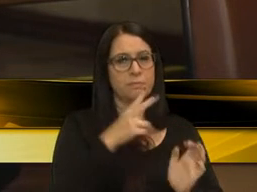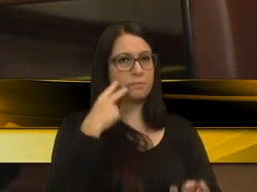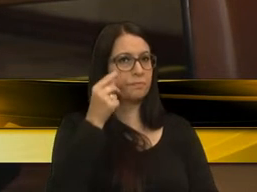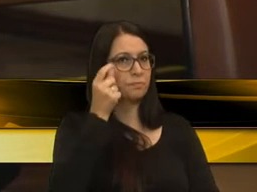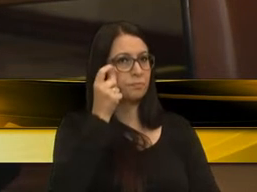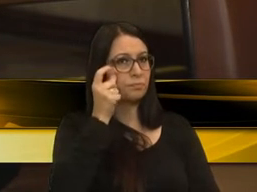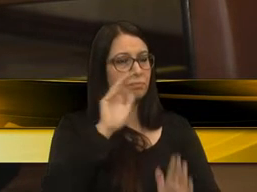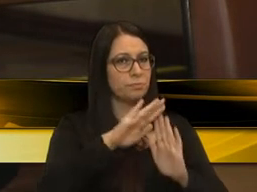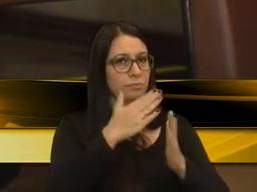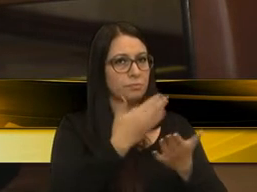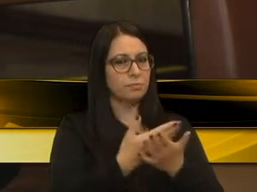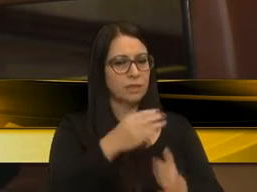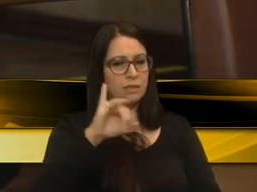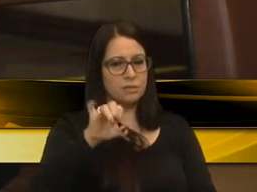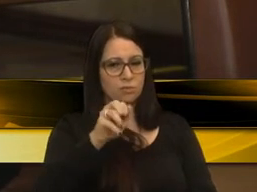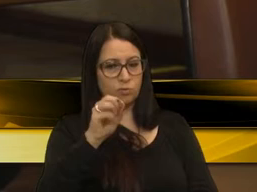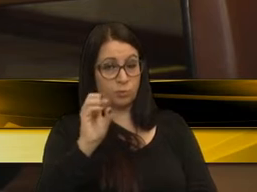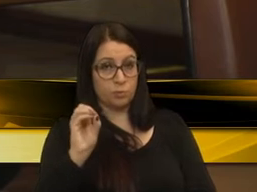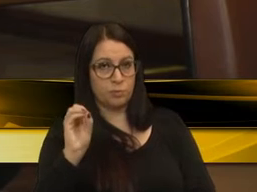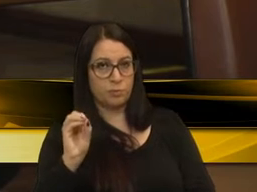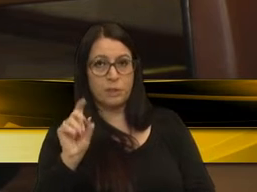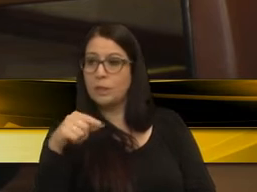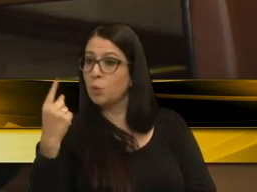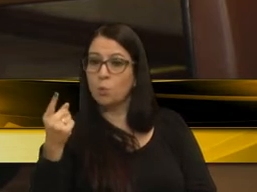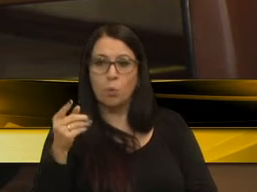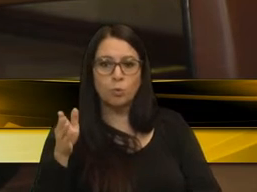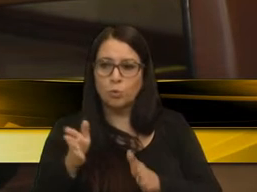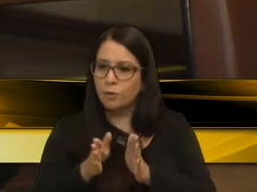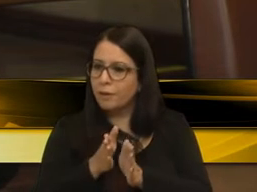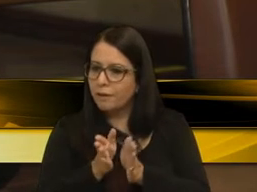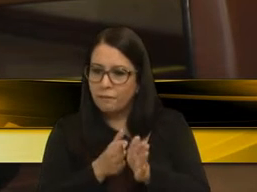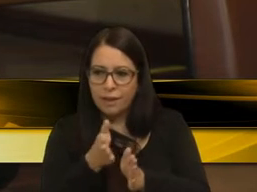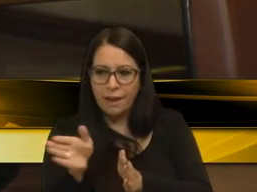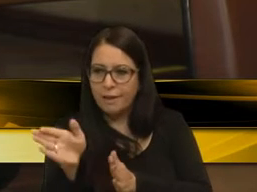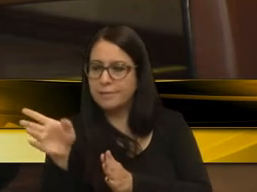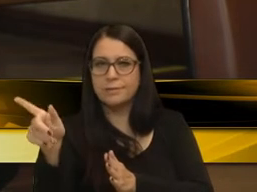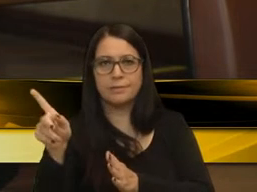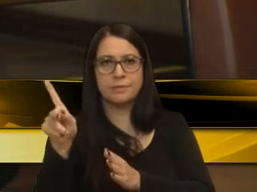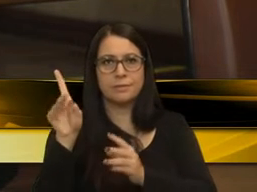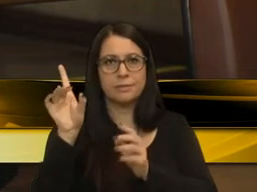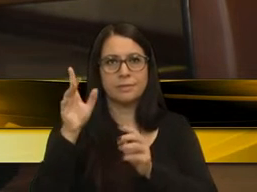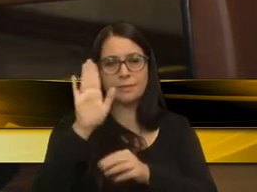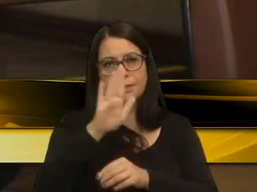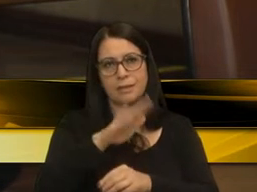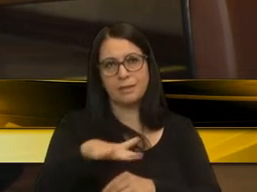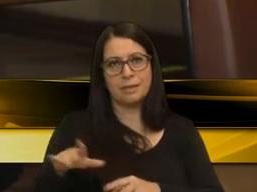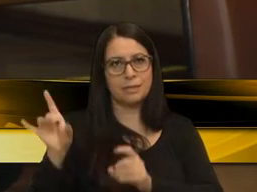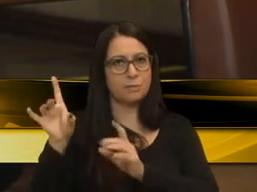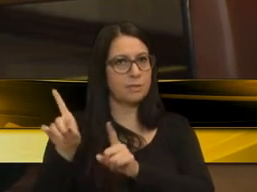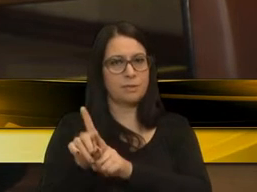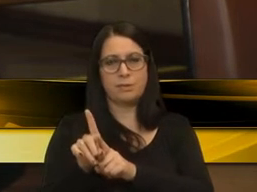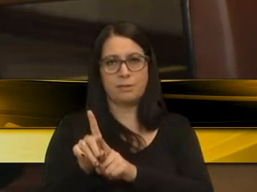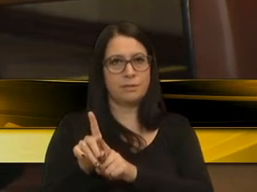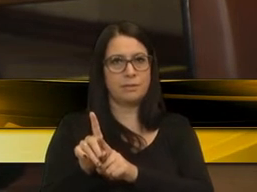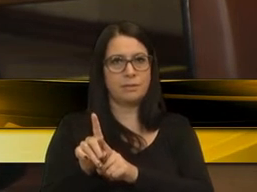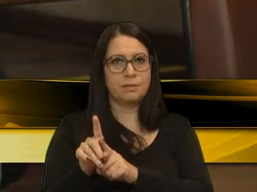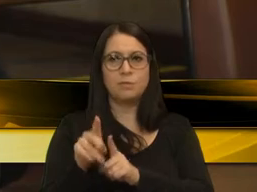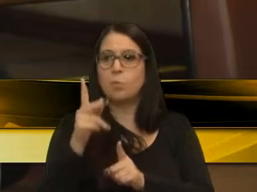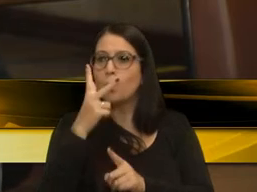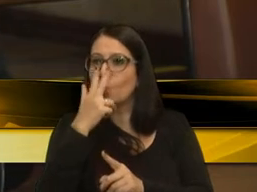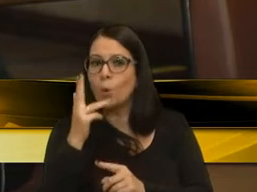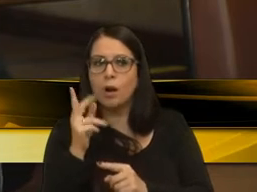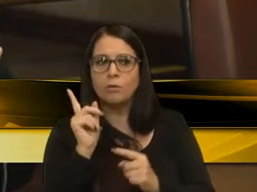a escola João Prata Vieira, ela tem outro viés de absorver crianças especiais. Não tem o